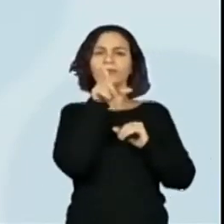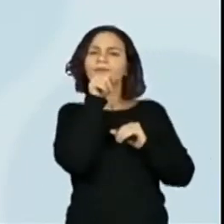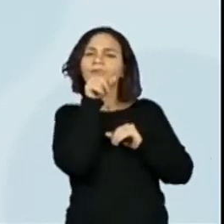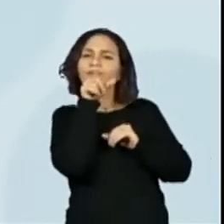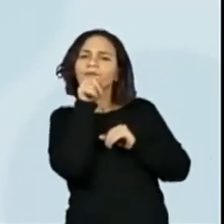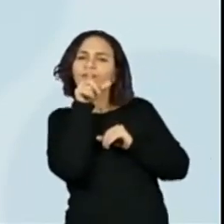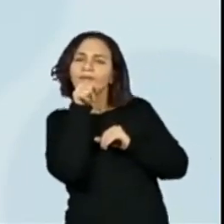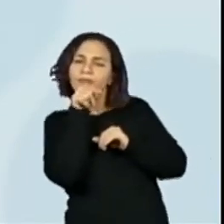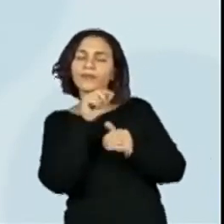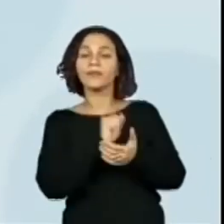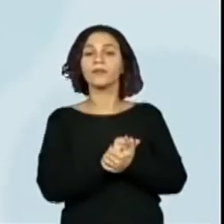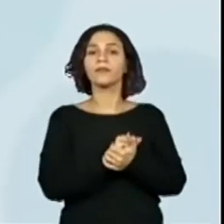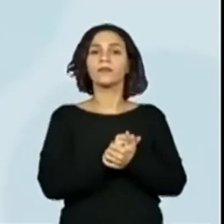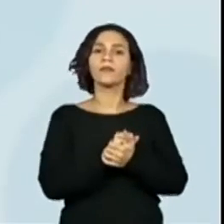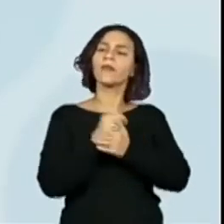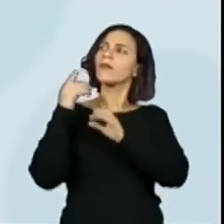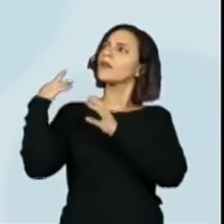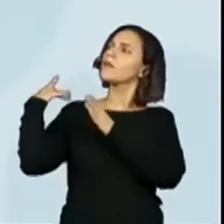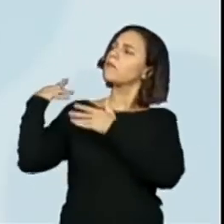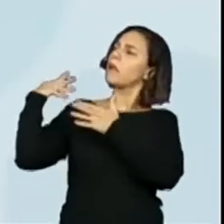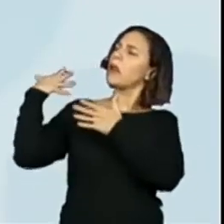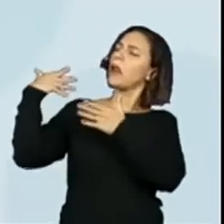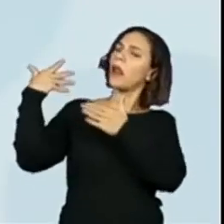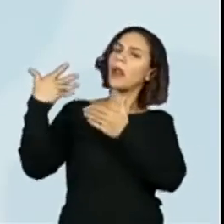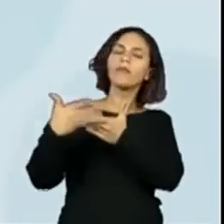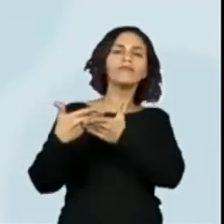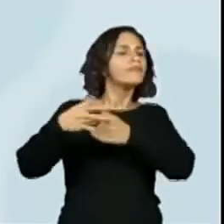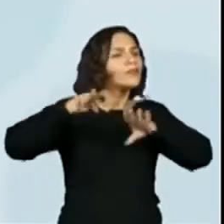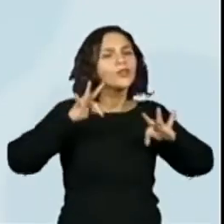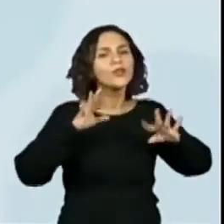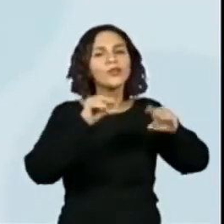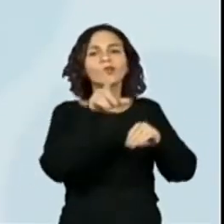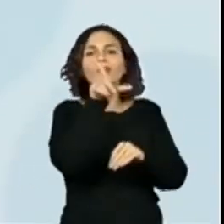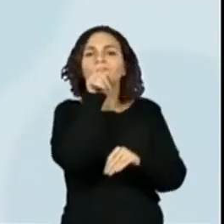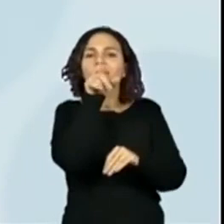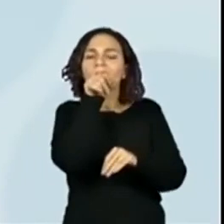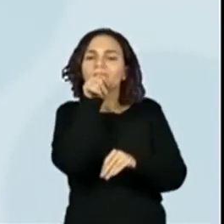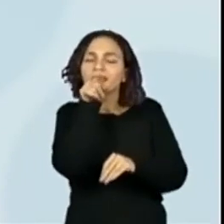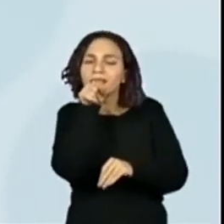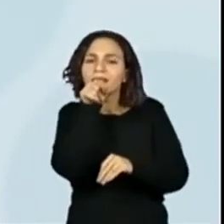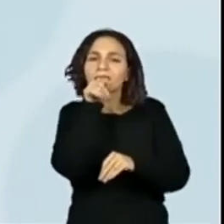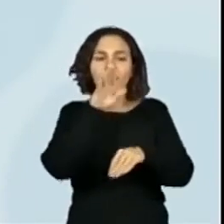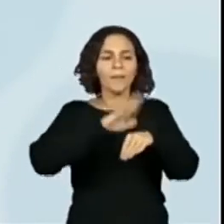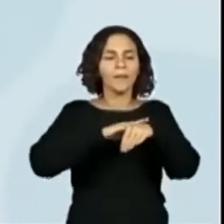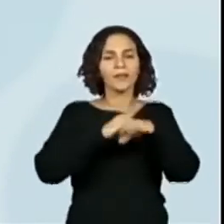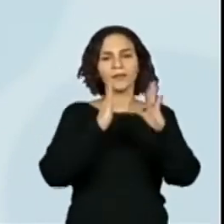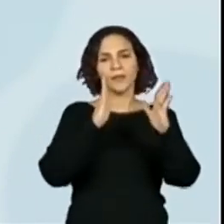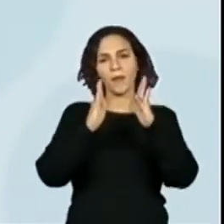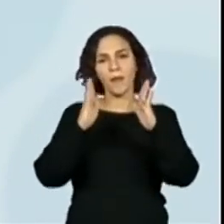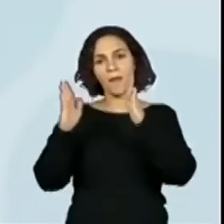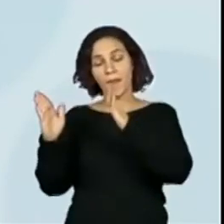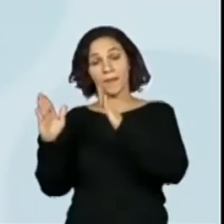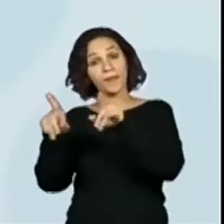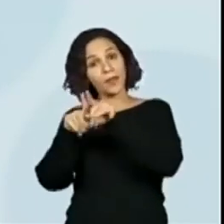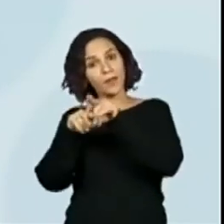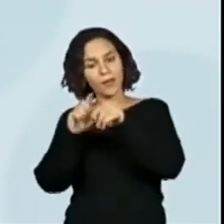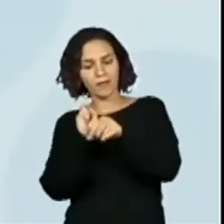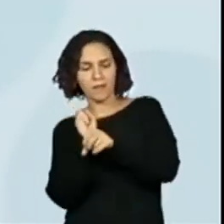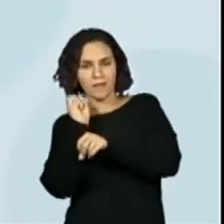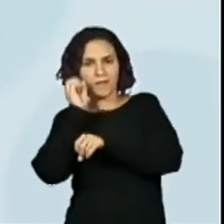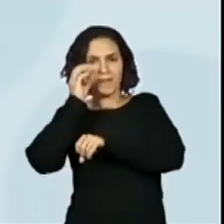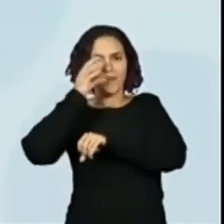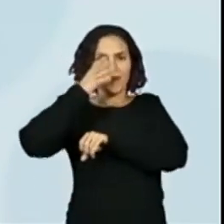De então para cá, todos os pássaros cantaram em seus tempos, e de madrugada para alegrar